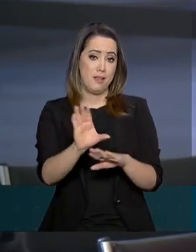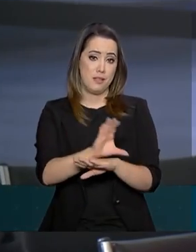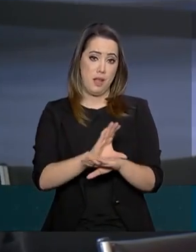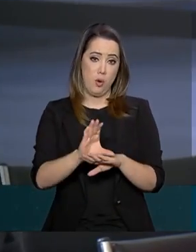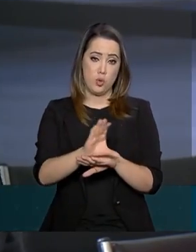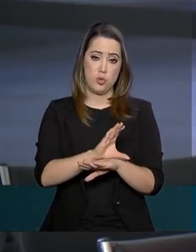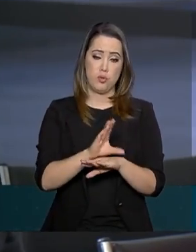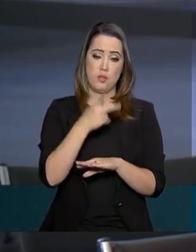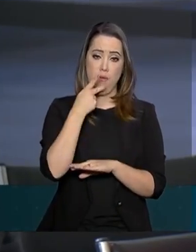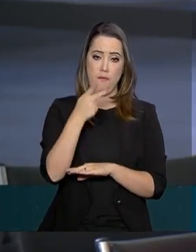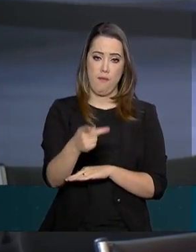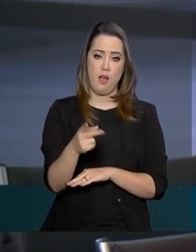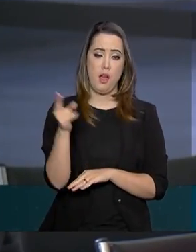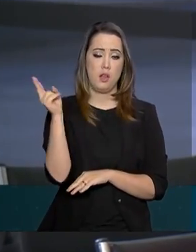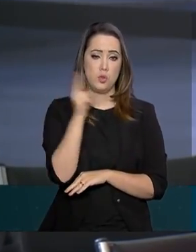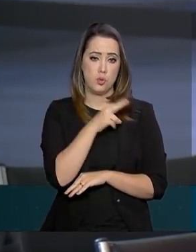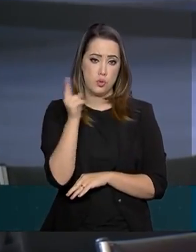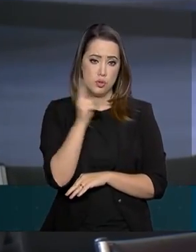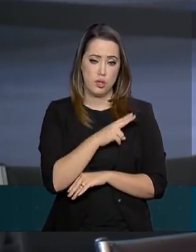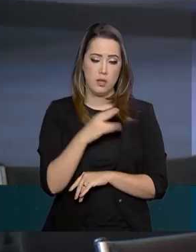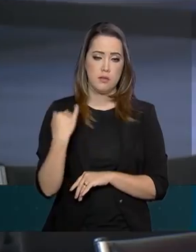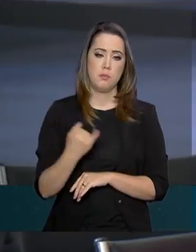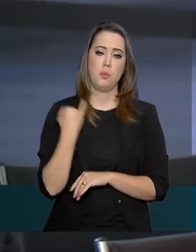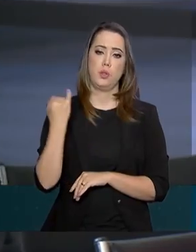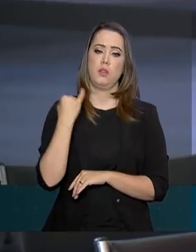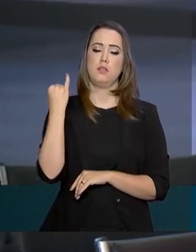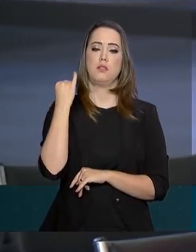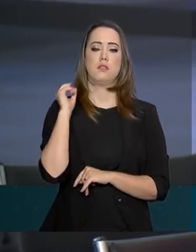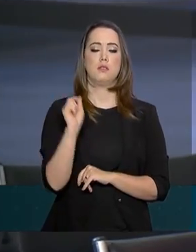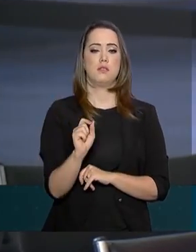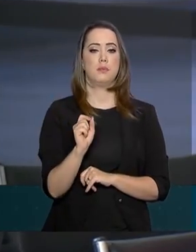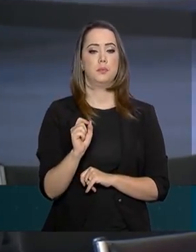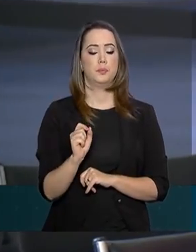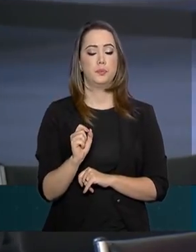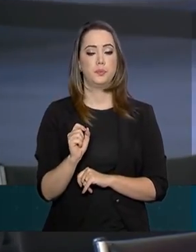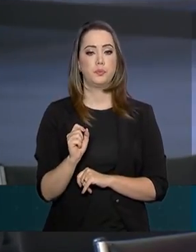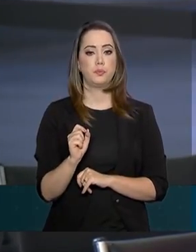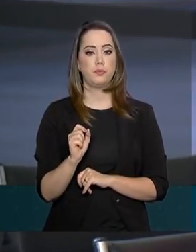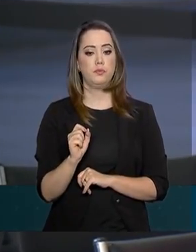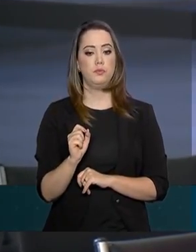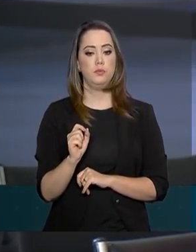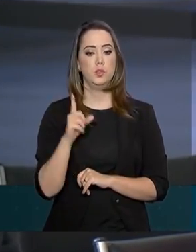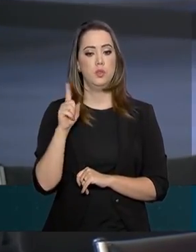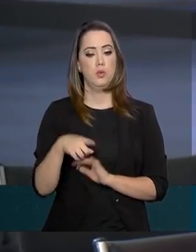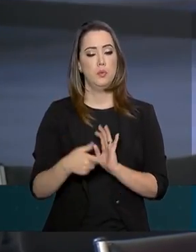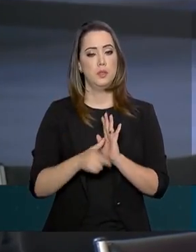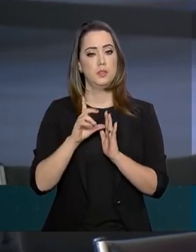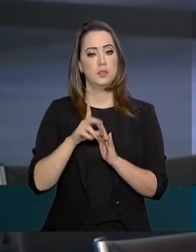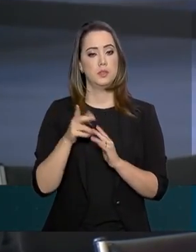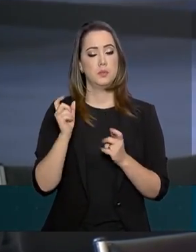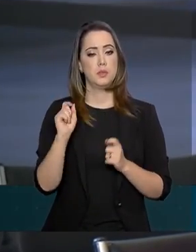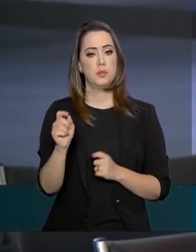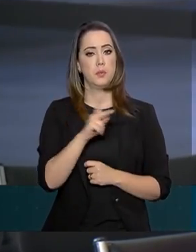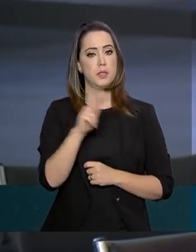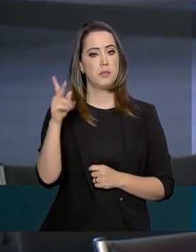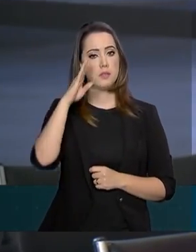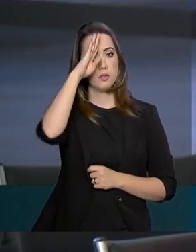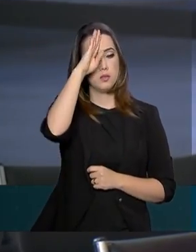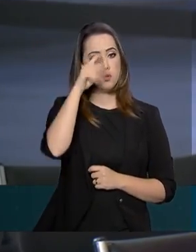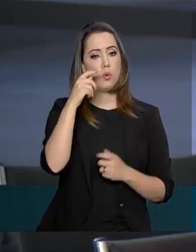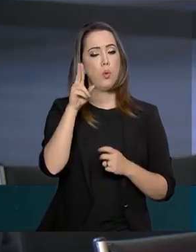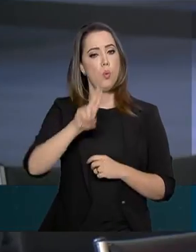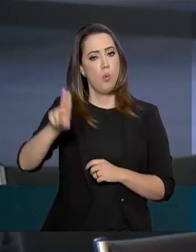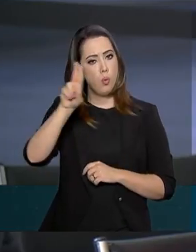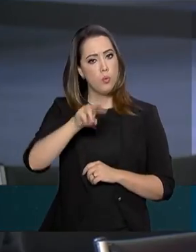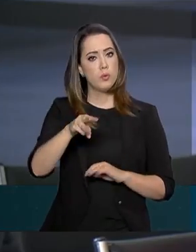urgência e relevância é como prerrogativas para que o presidente disse medidas